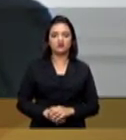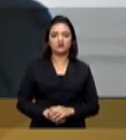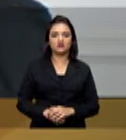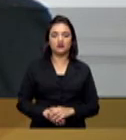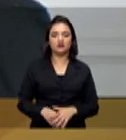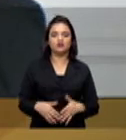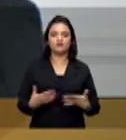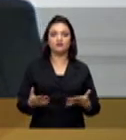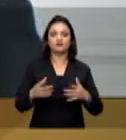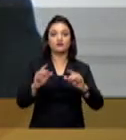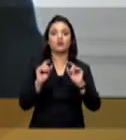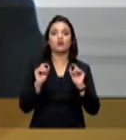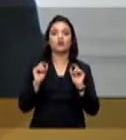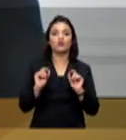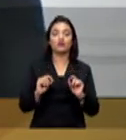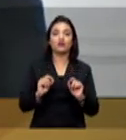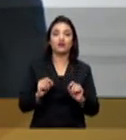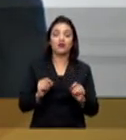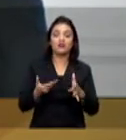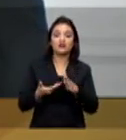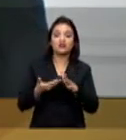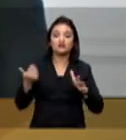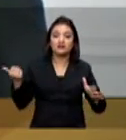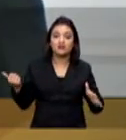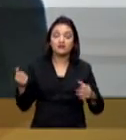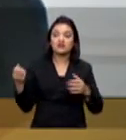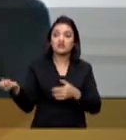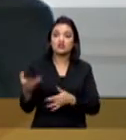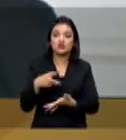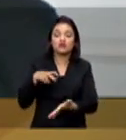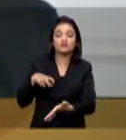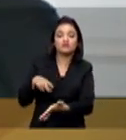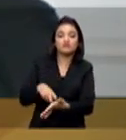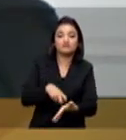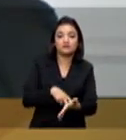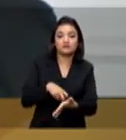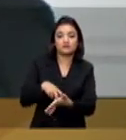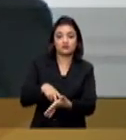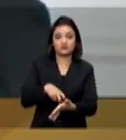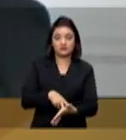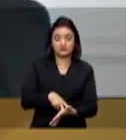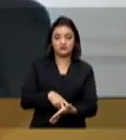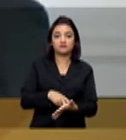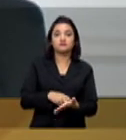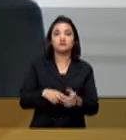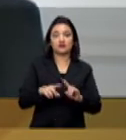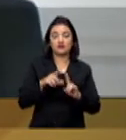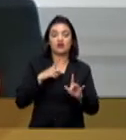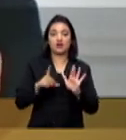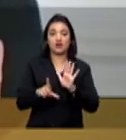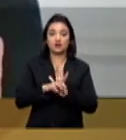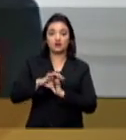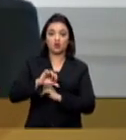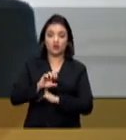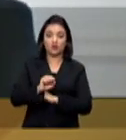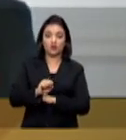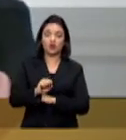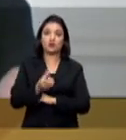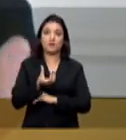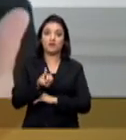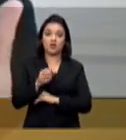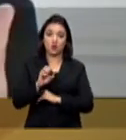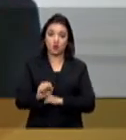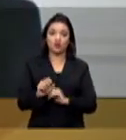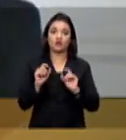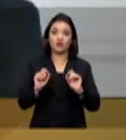das novas sanções e automaticamente, como estabelece a Lei 9.868, de 99, efeito repristinatório,